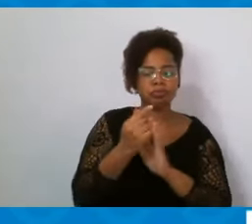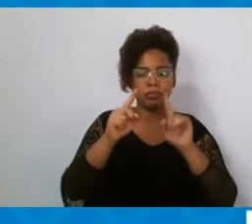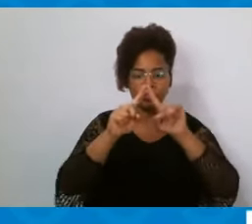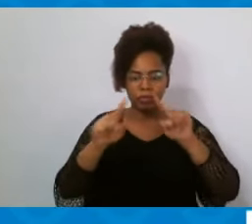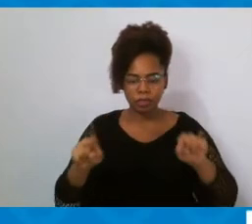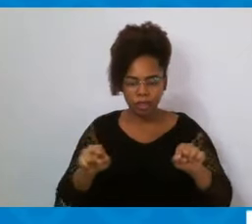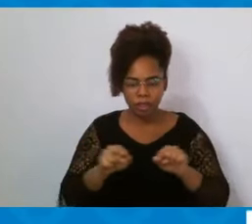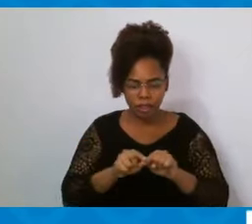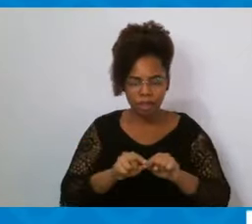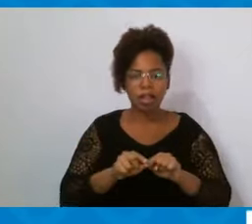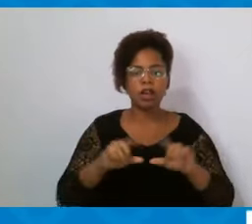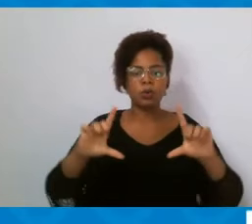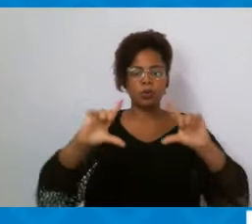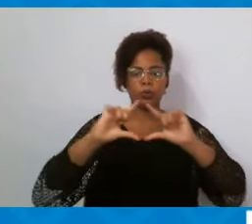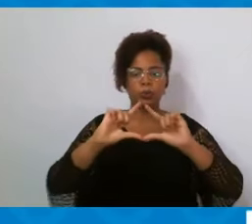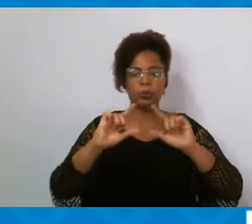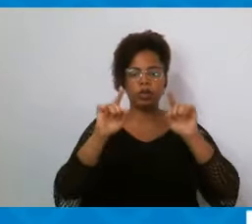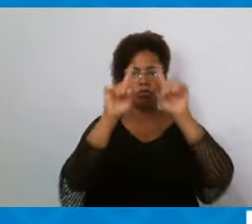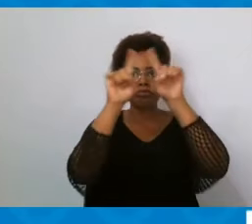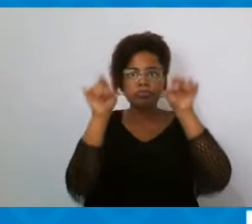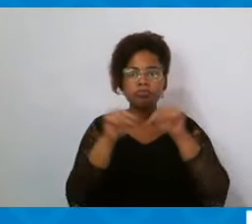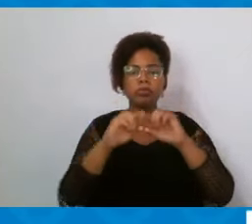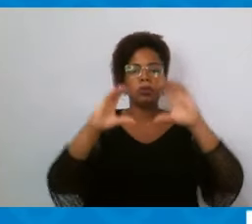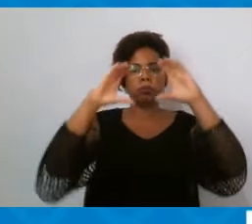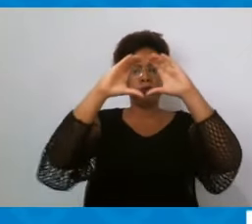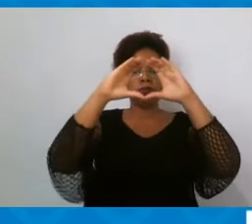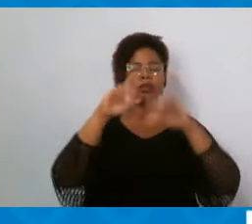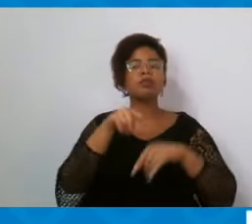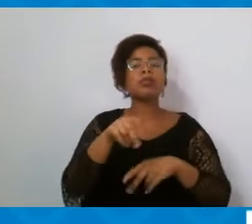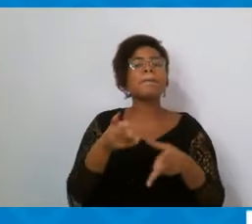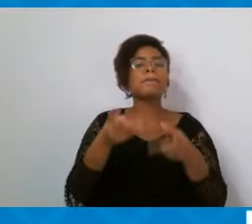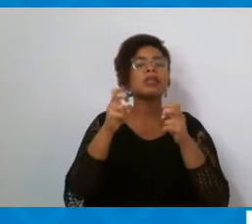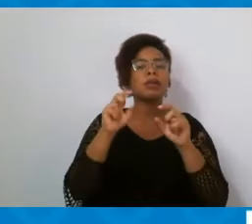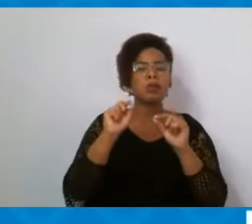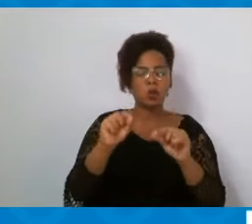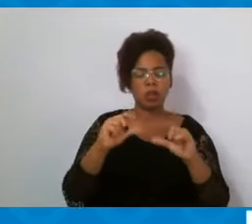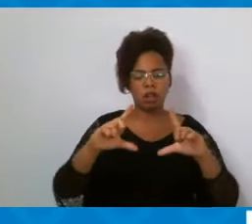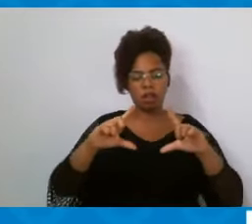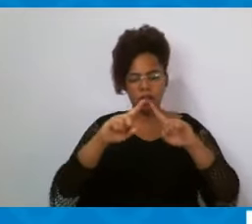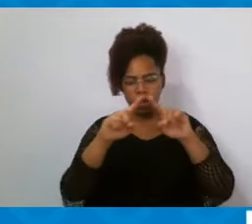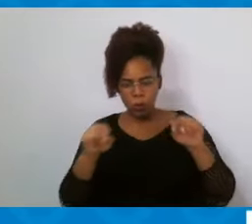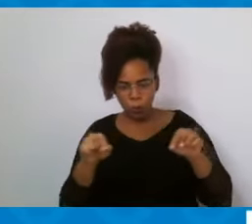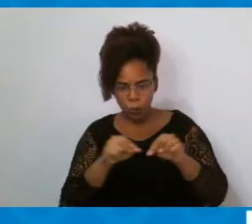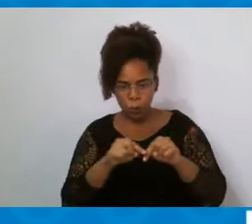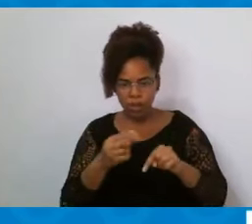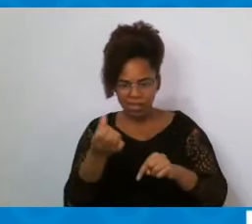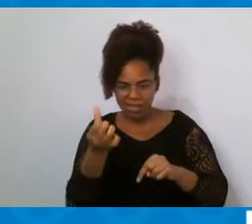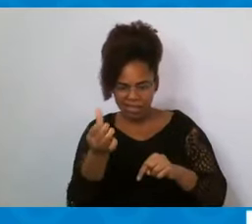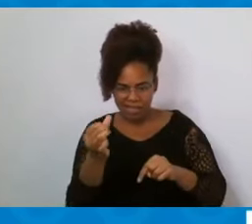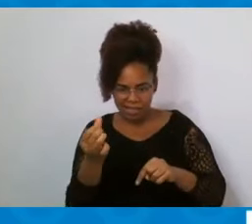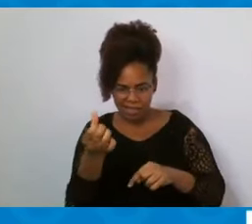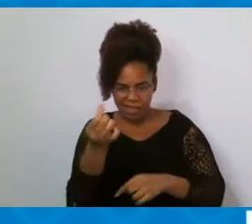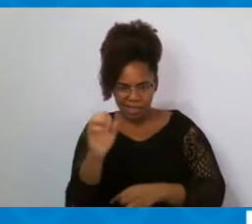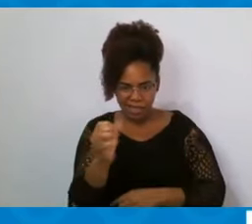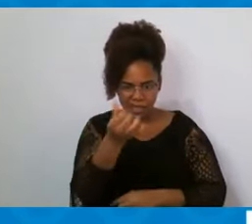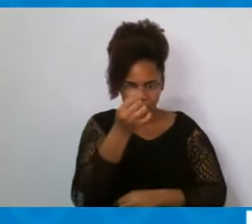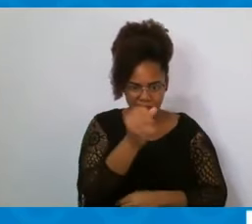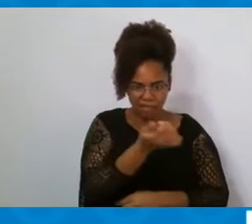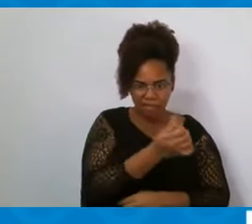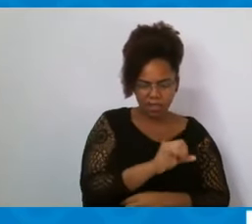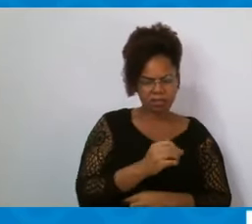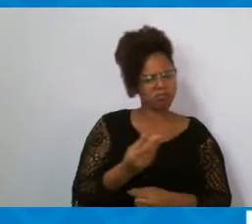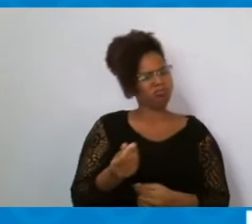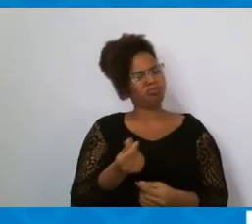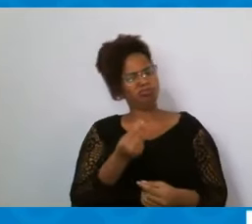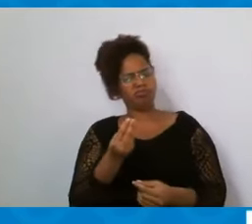do que 60. Cada um dos ângulos, ele perceptualmente, ele parece, inclusive, maior do que 60. Então, nesse